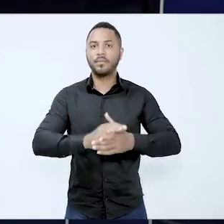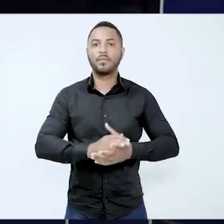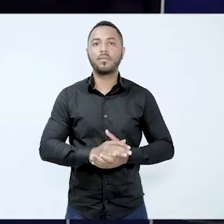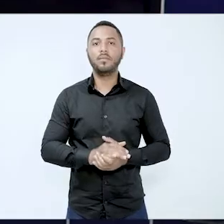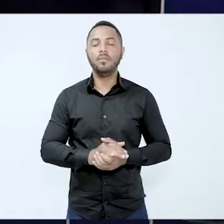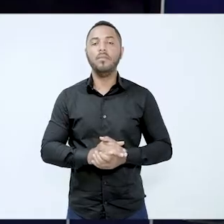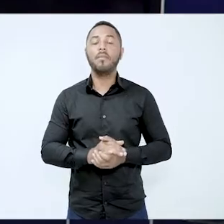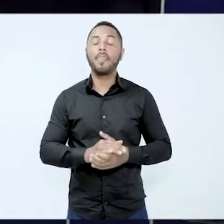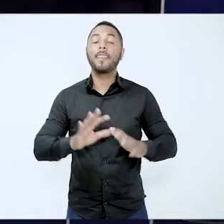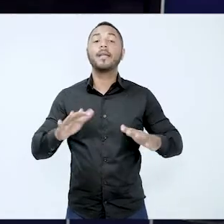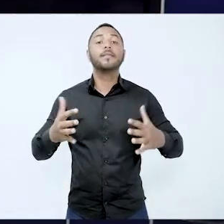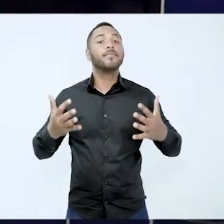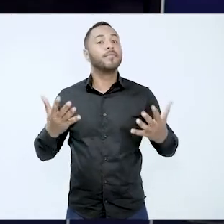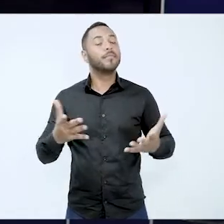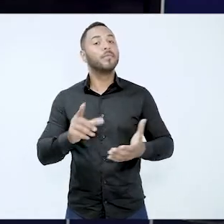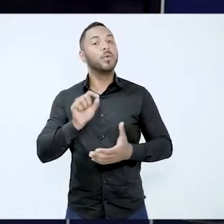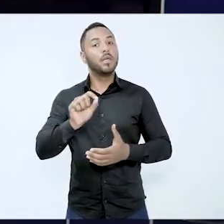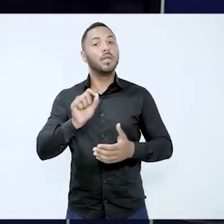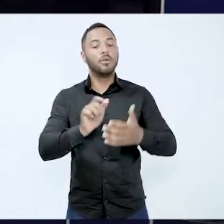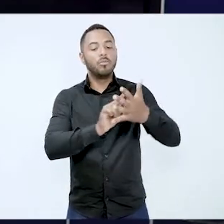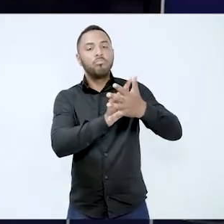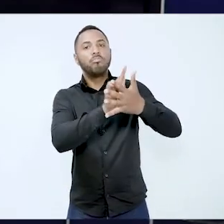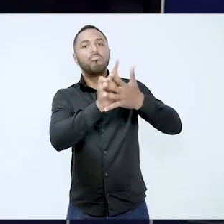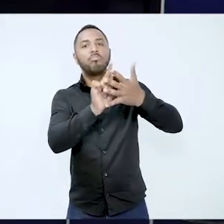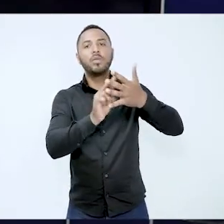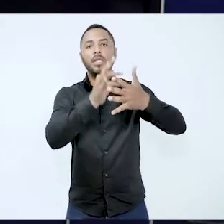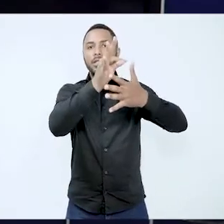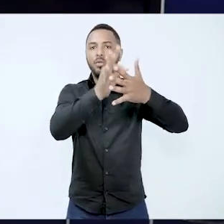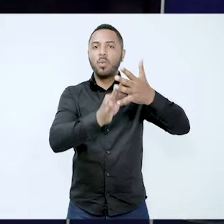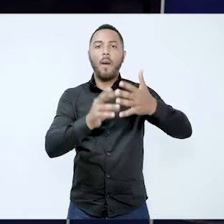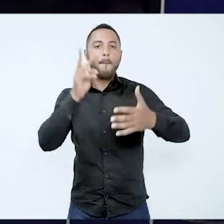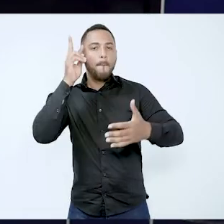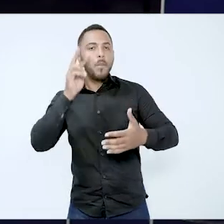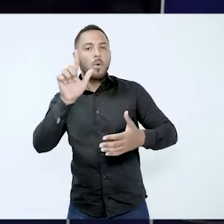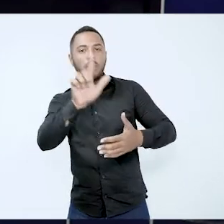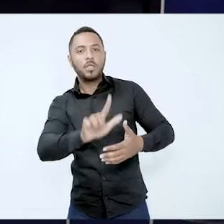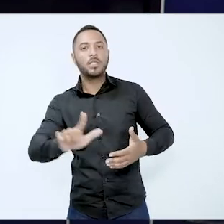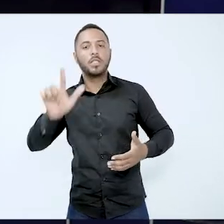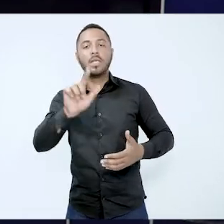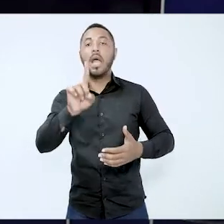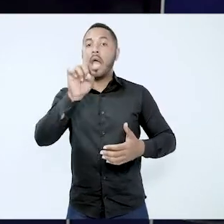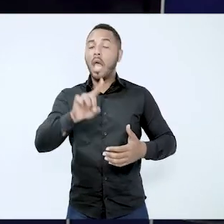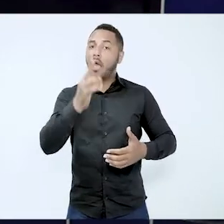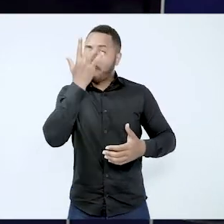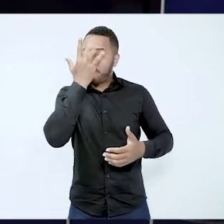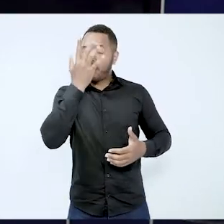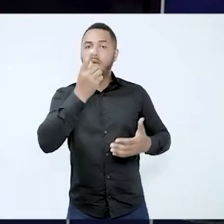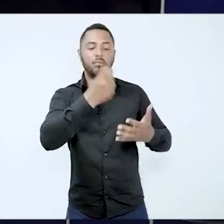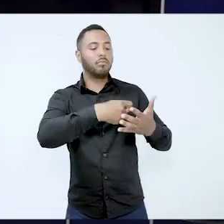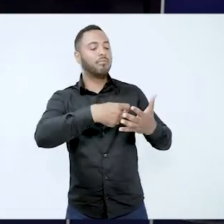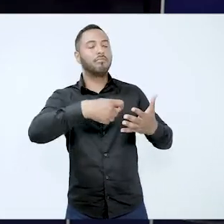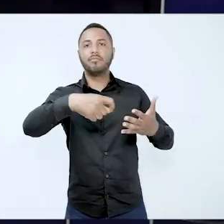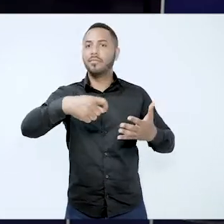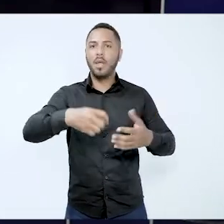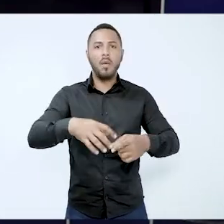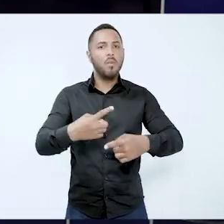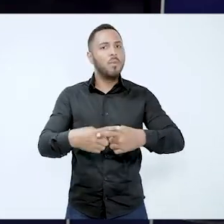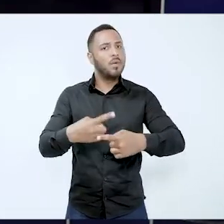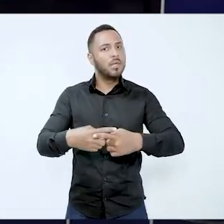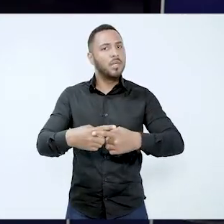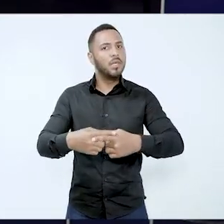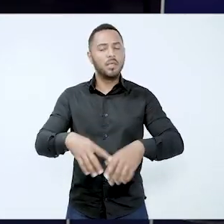texto. Então, alunos, o gênero textual Memórias Literárias é um texto considerado fácil. Por